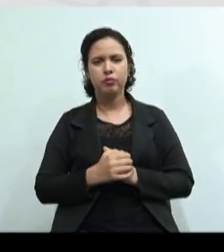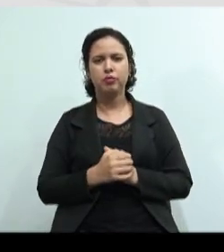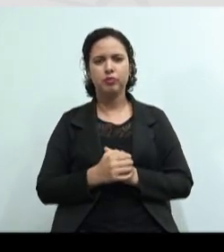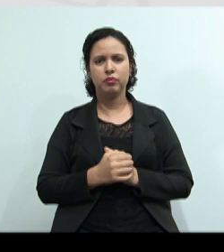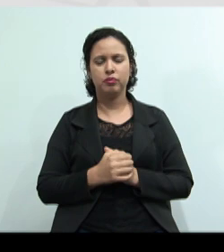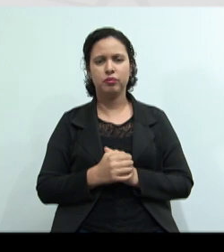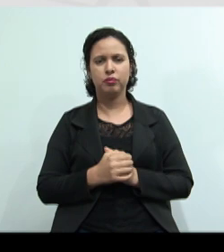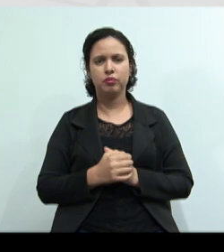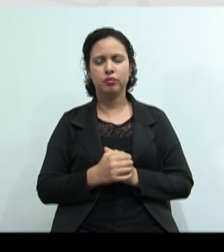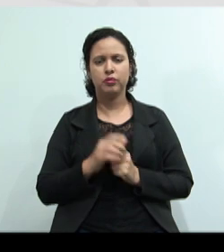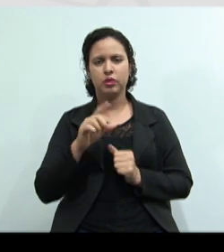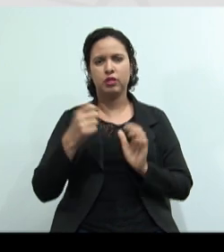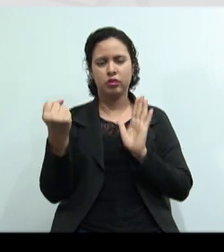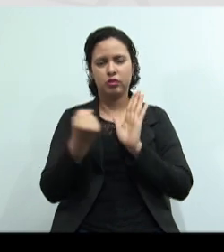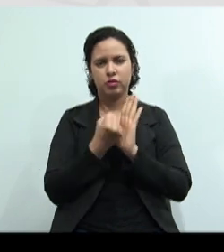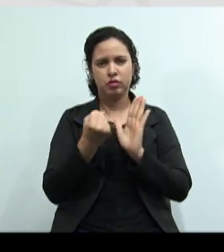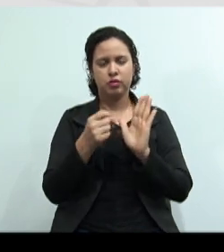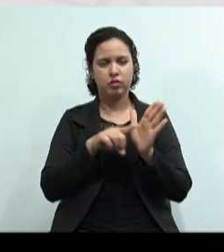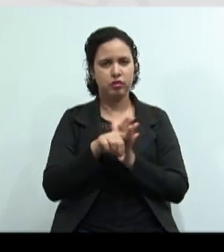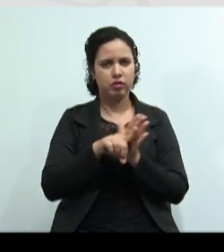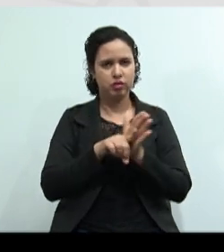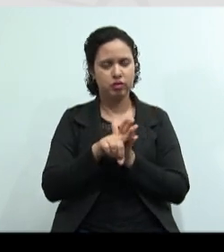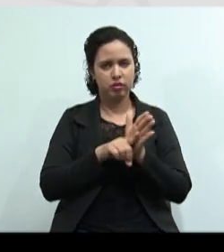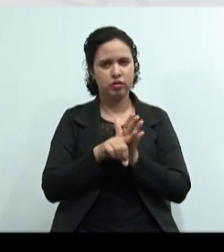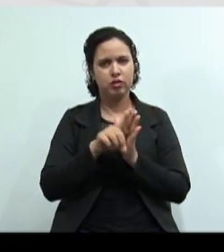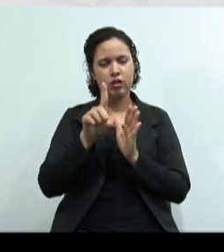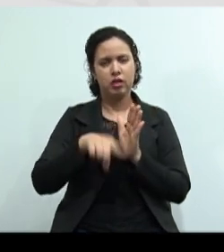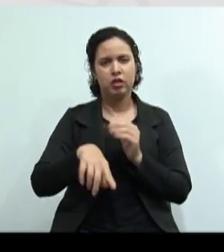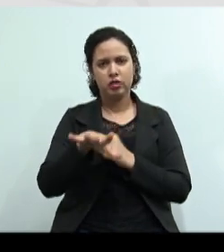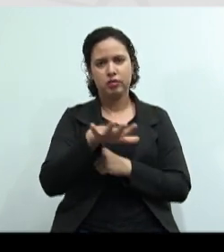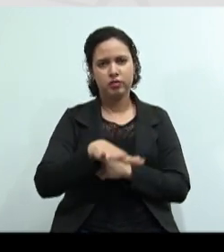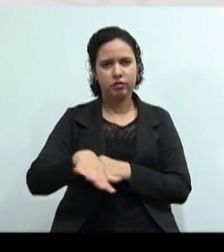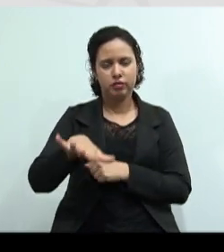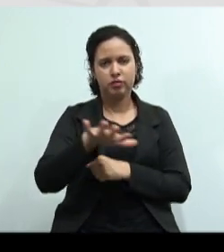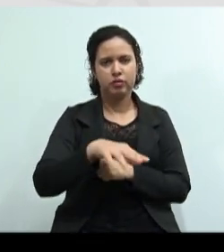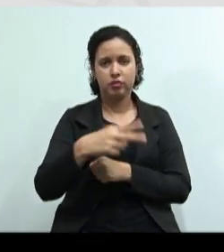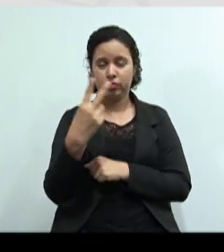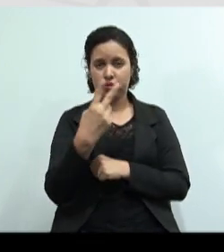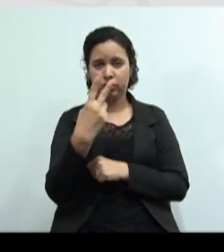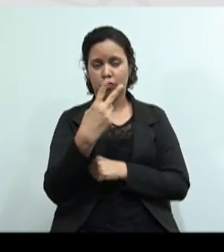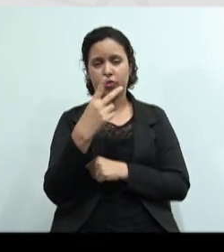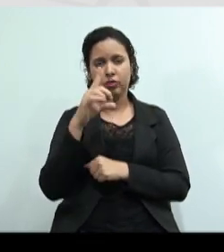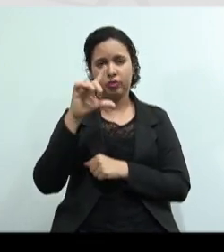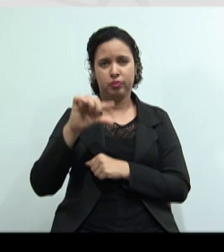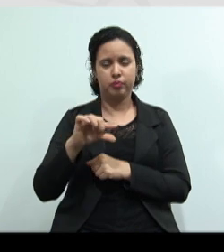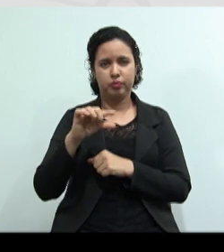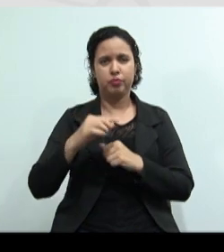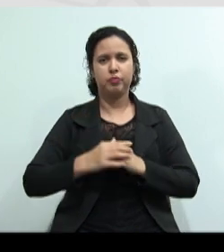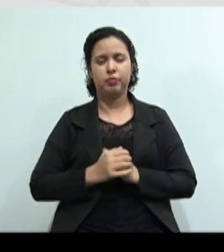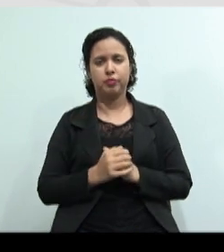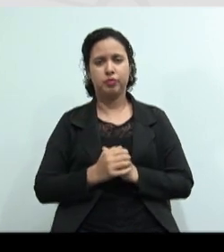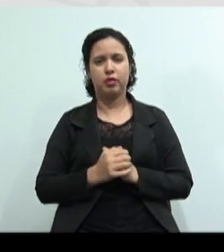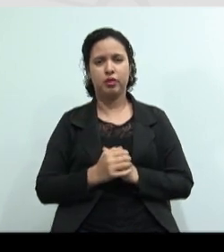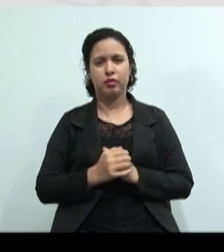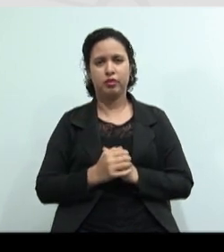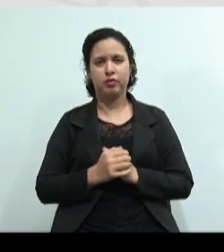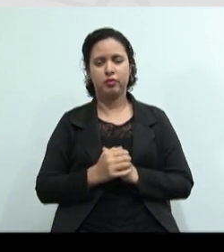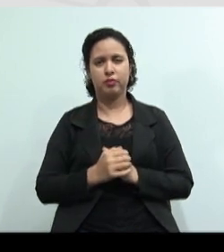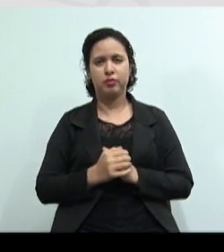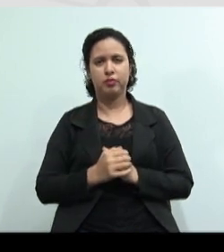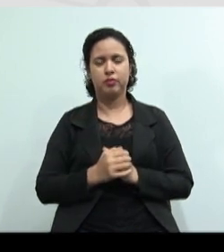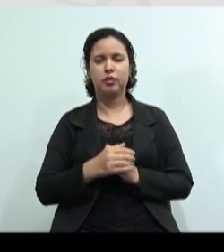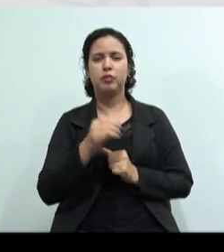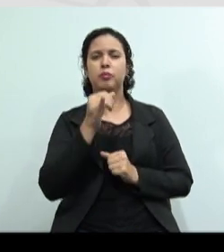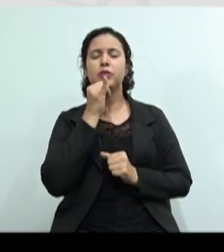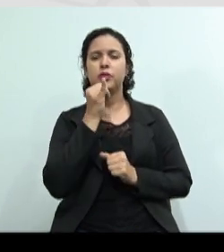avaliação é o de custo ou de mercado. Dos dois, o menor. Então, vamos exemplificar aqui comigo,